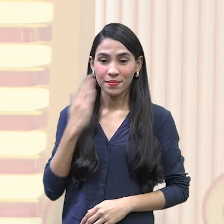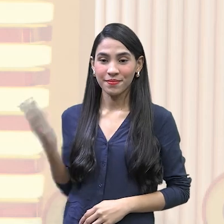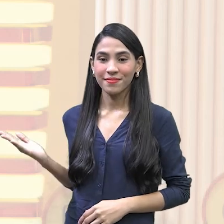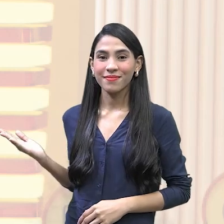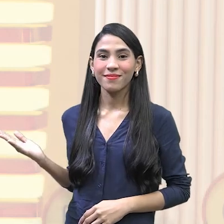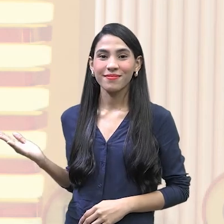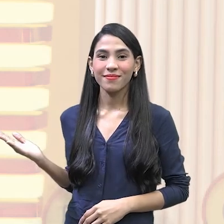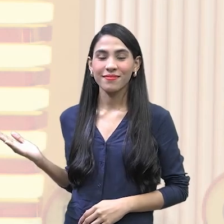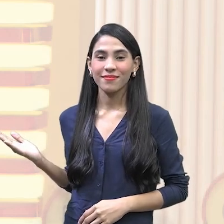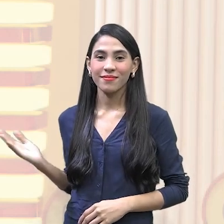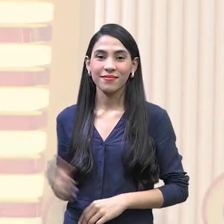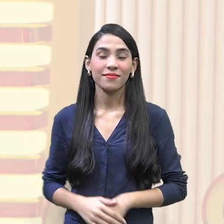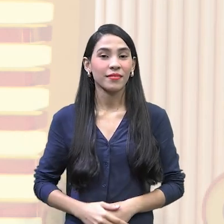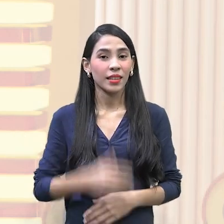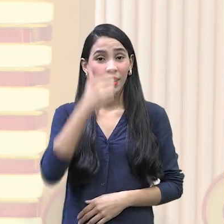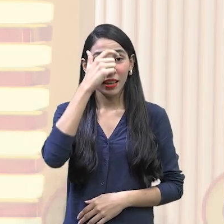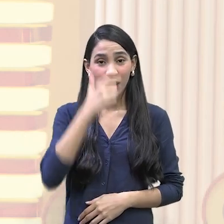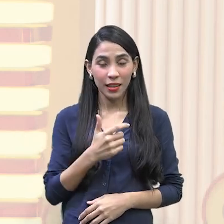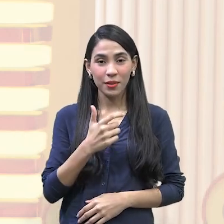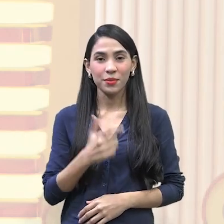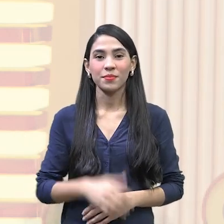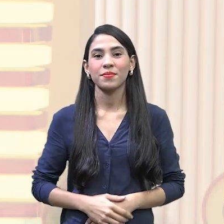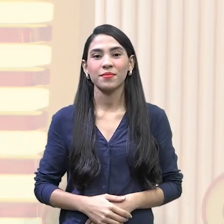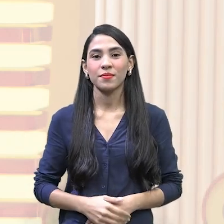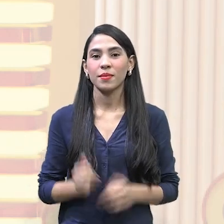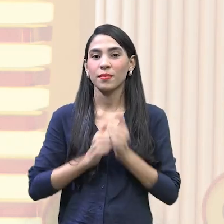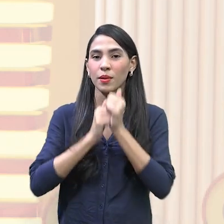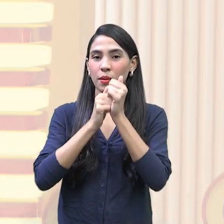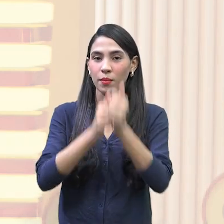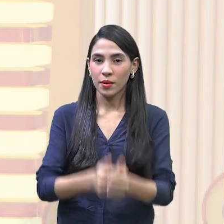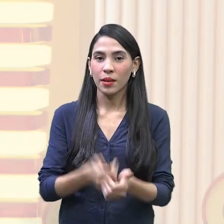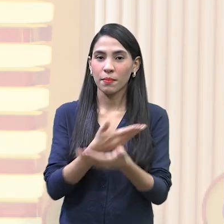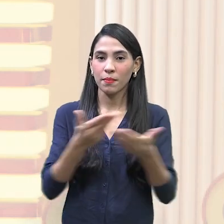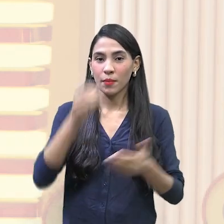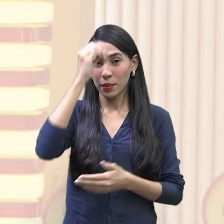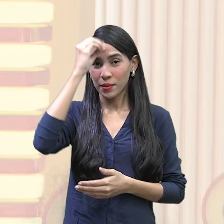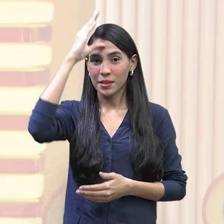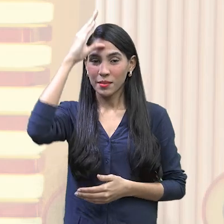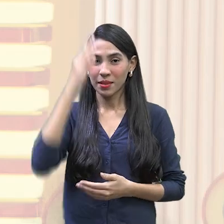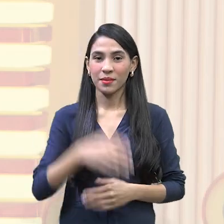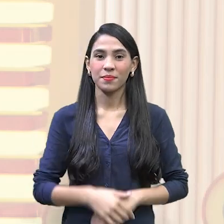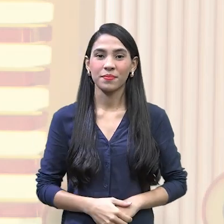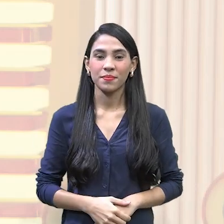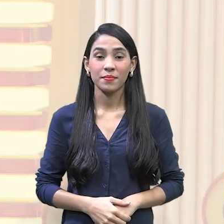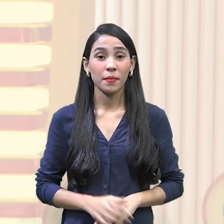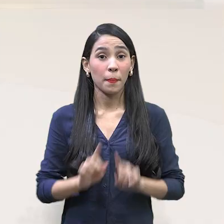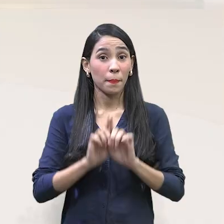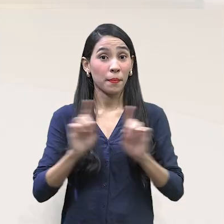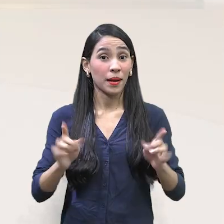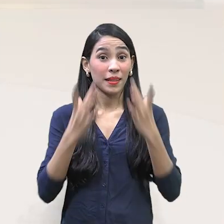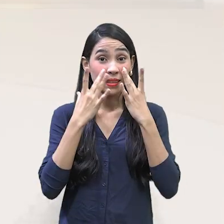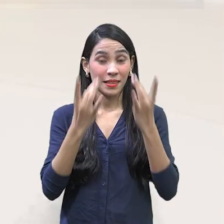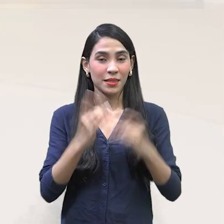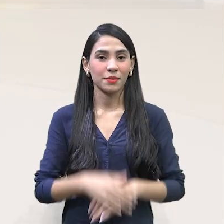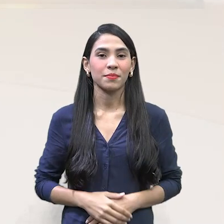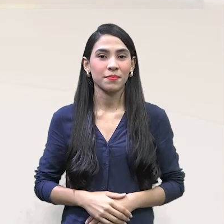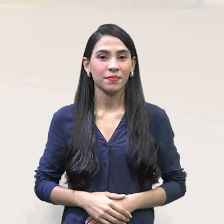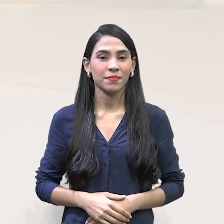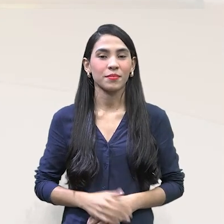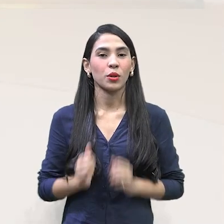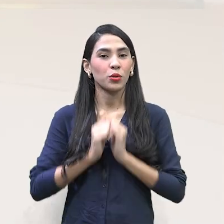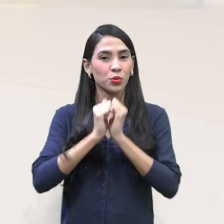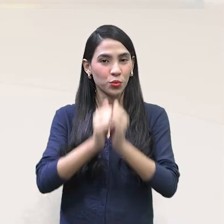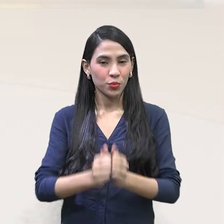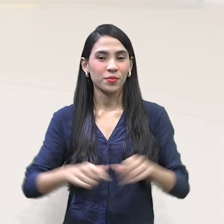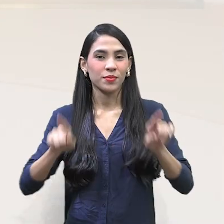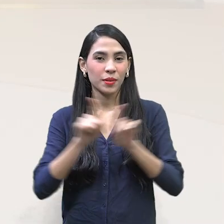professor Antônio Paulo e estou aqui, pessoal, para compartilhar um pouco mais de conhecimento com vocês. Mas olha só, nessa missão de